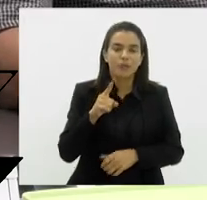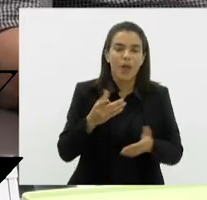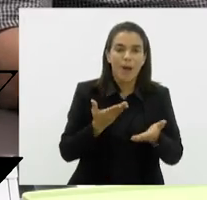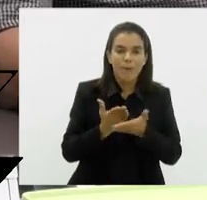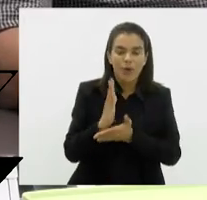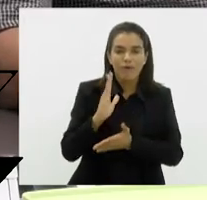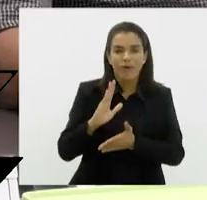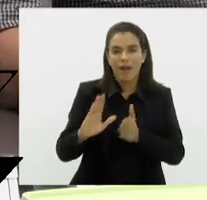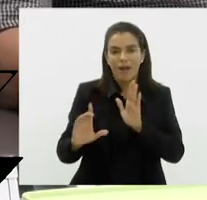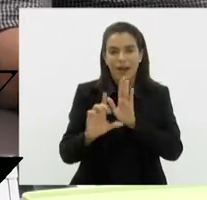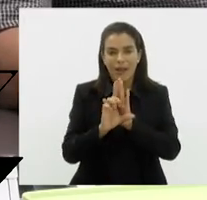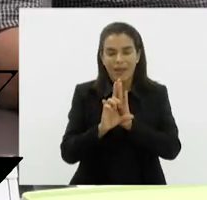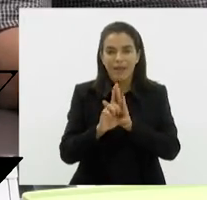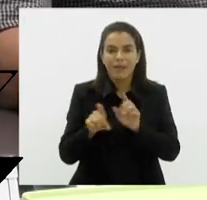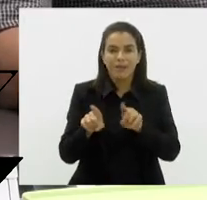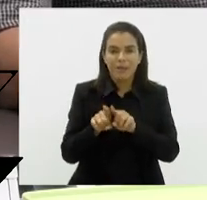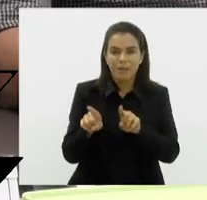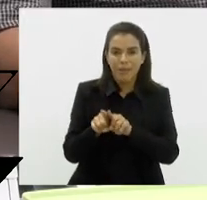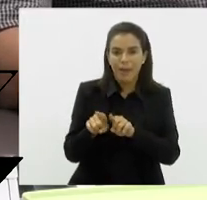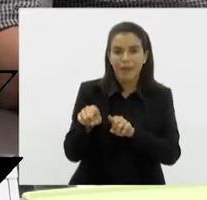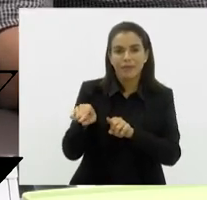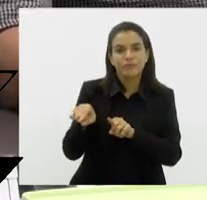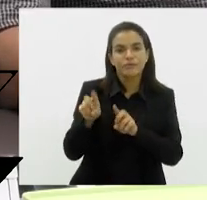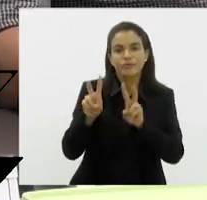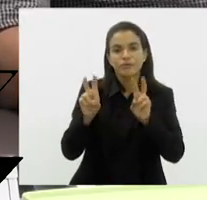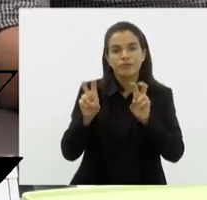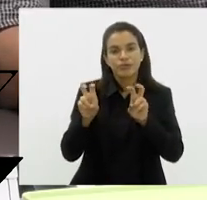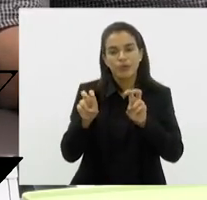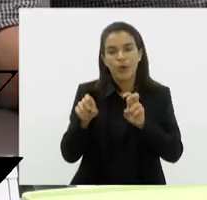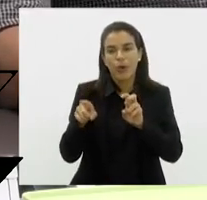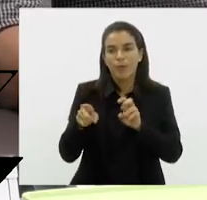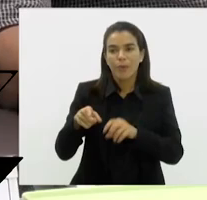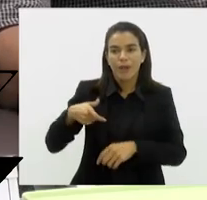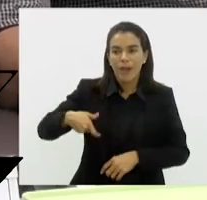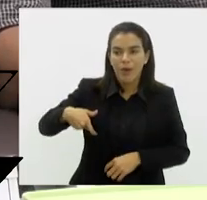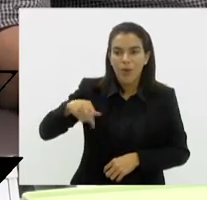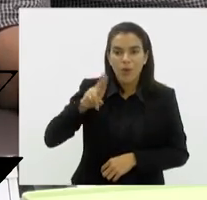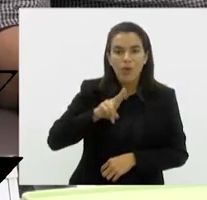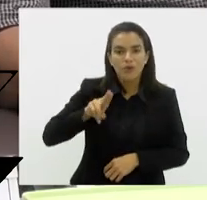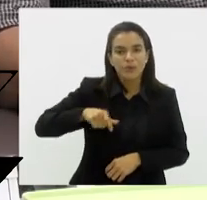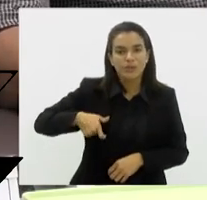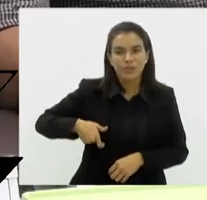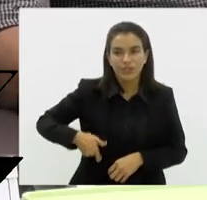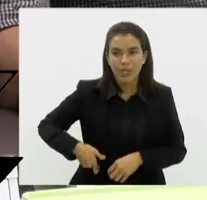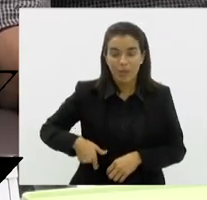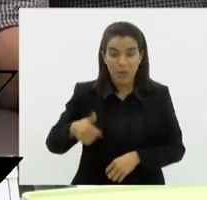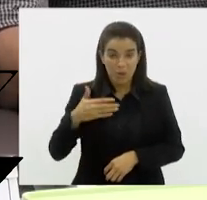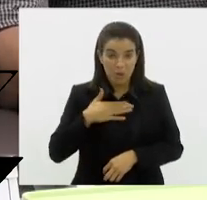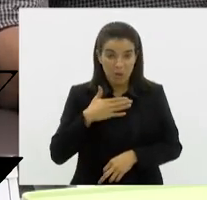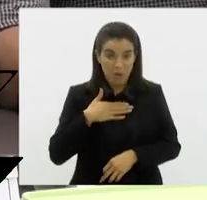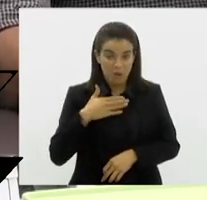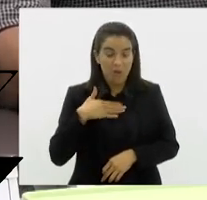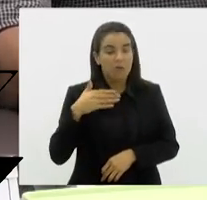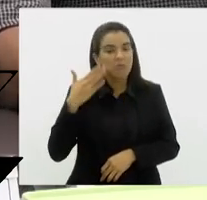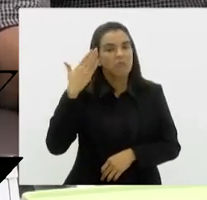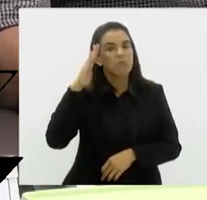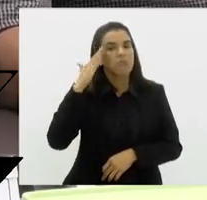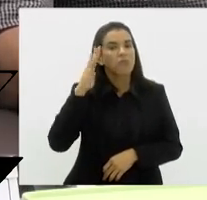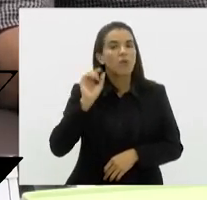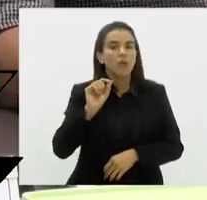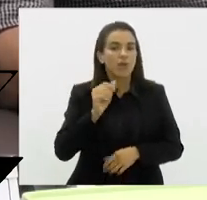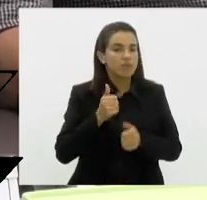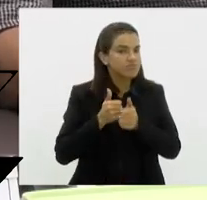de porte para vigilância de empresas de segurança privada. Então, entendo eu que a gente tem que